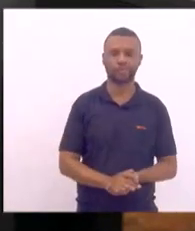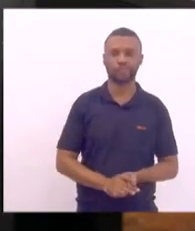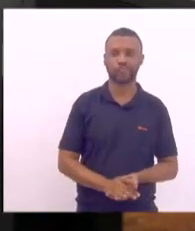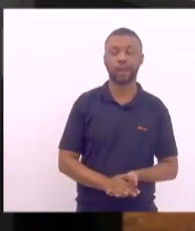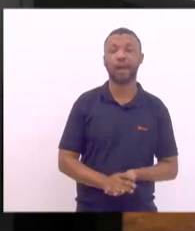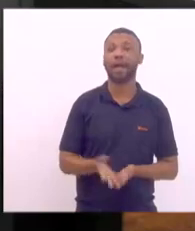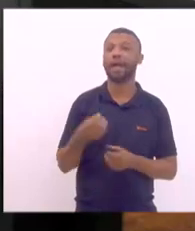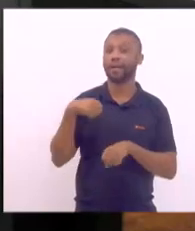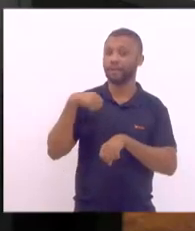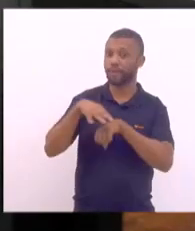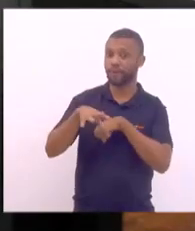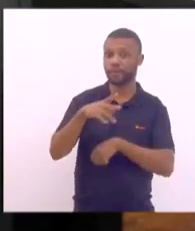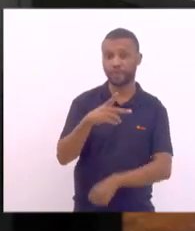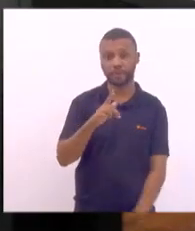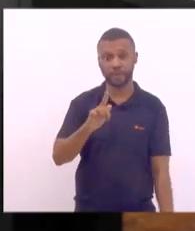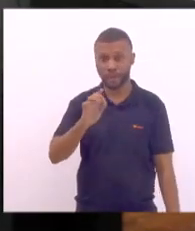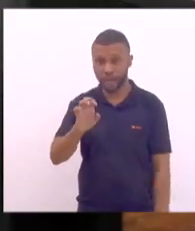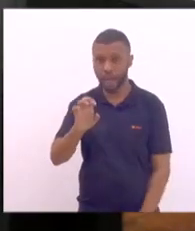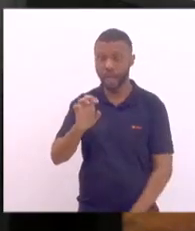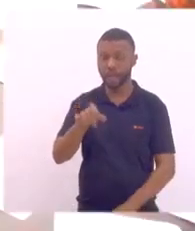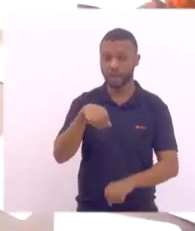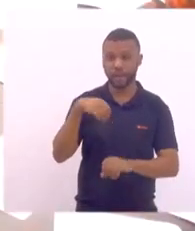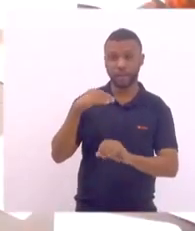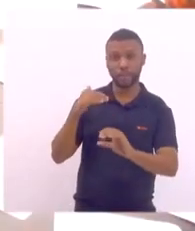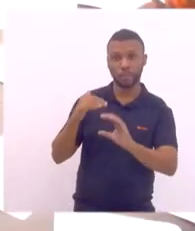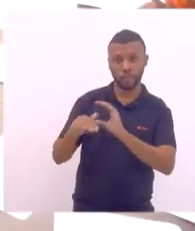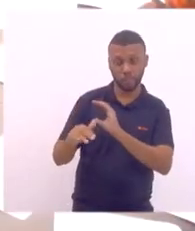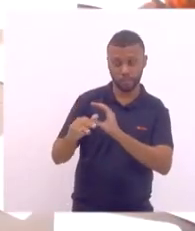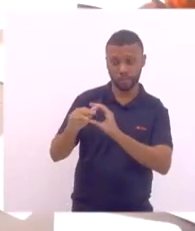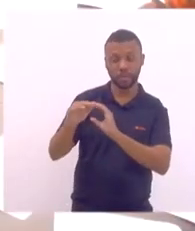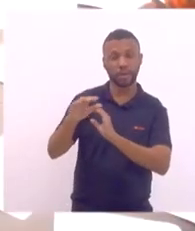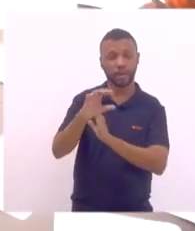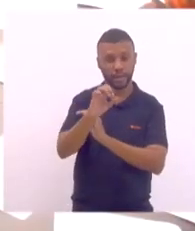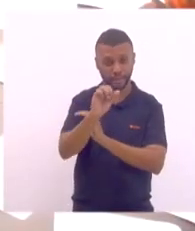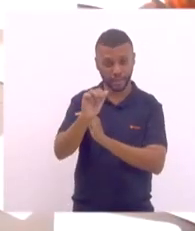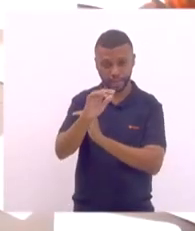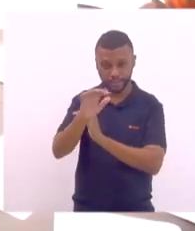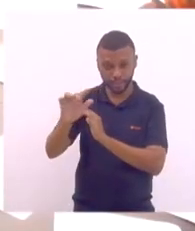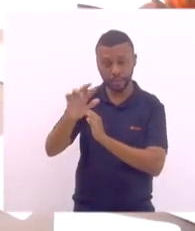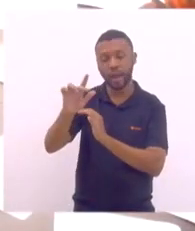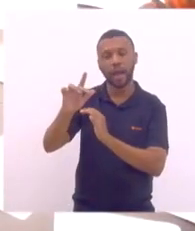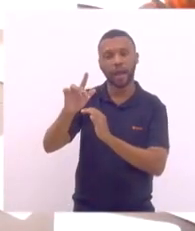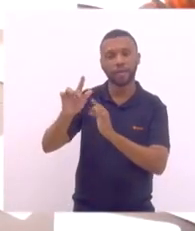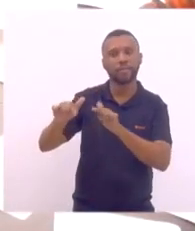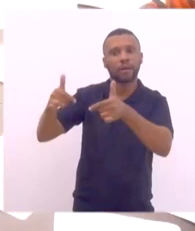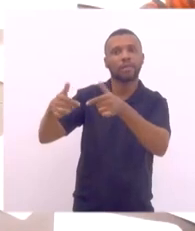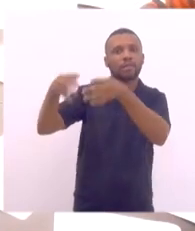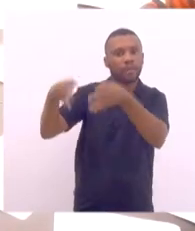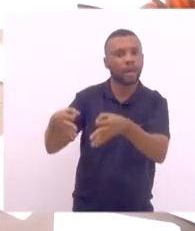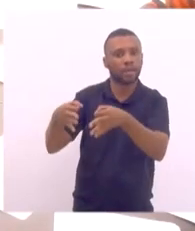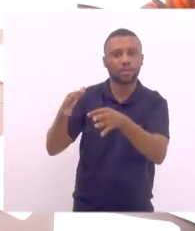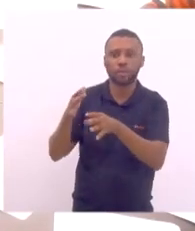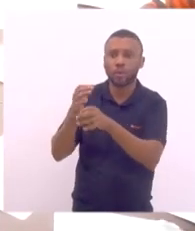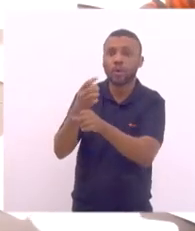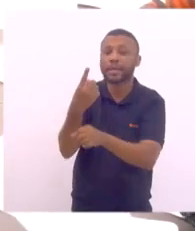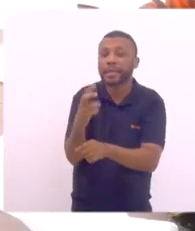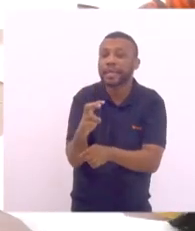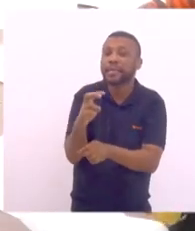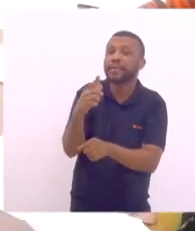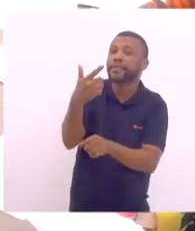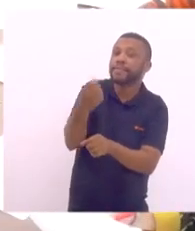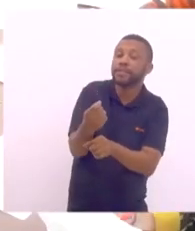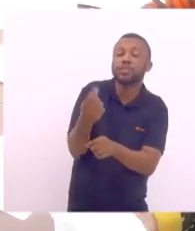que veio da PGE, que mandou para a Casa Civil, o que ia fazer? Essa coisa tem uns 15, 20 dias já. É até o